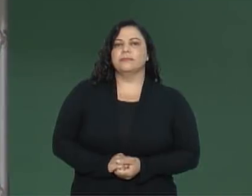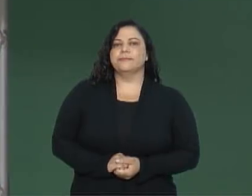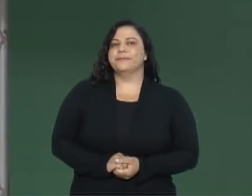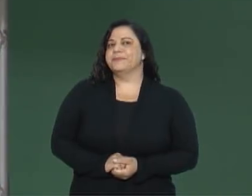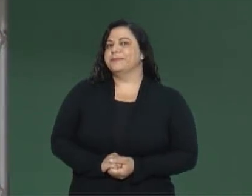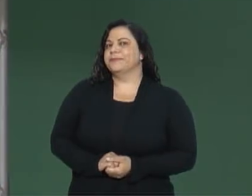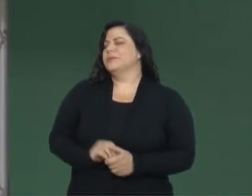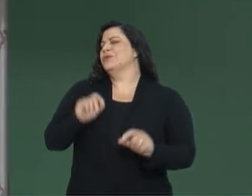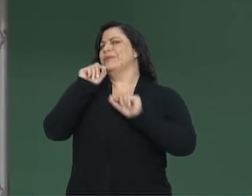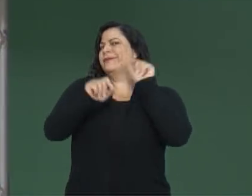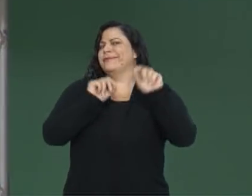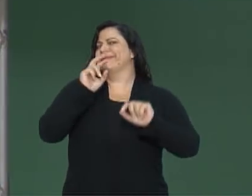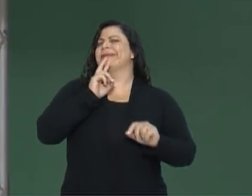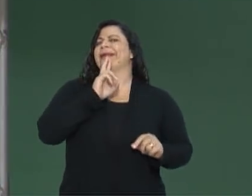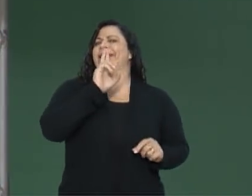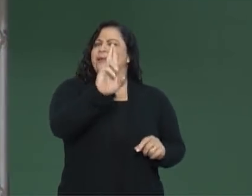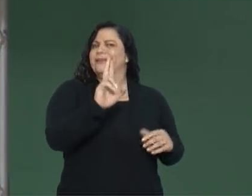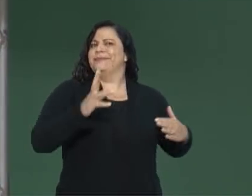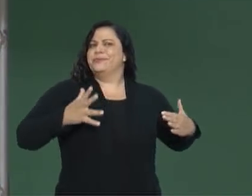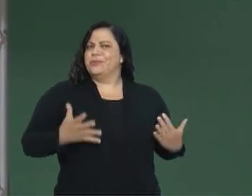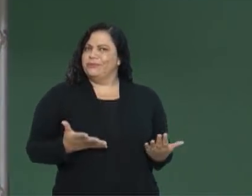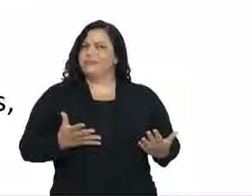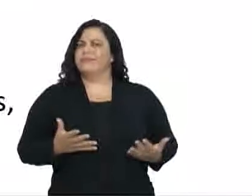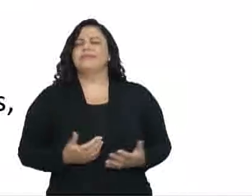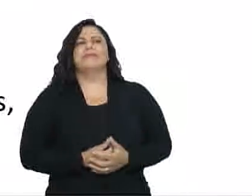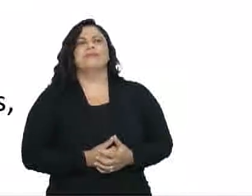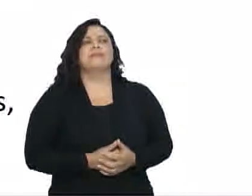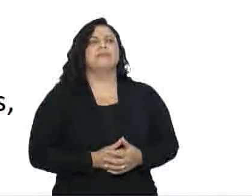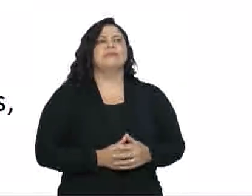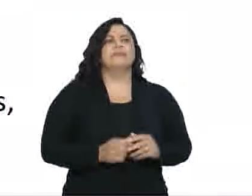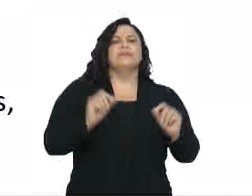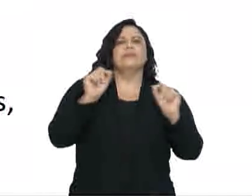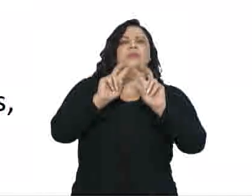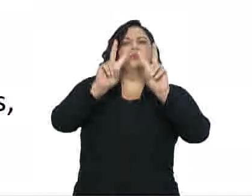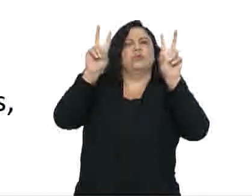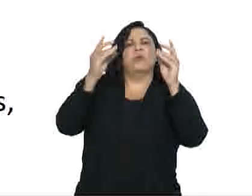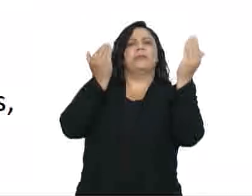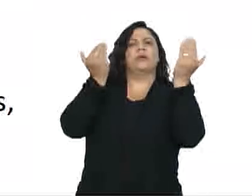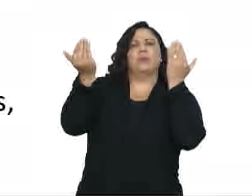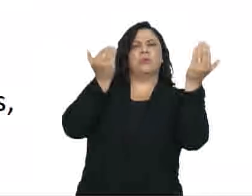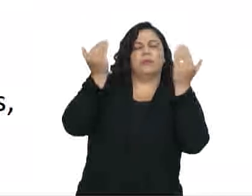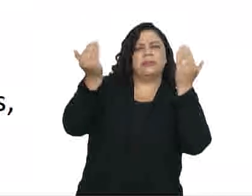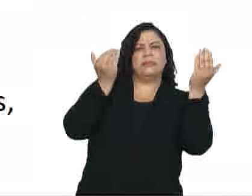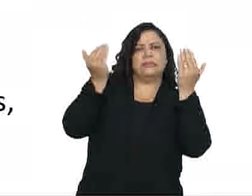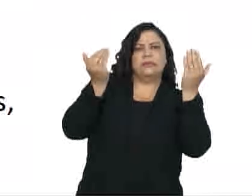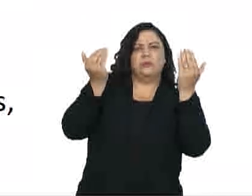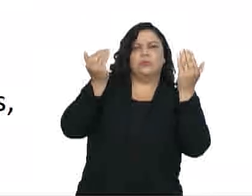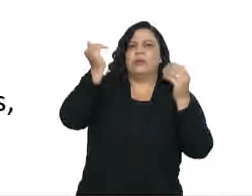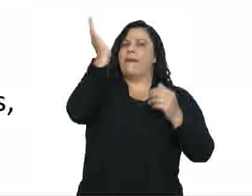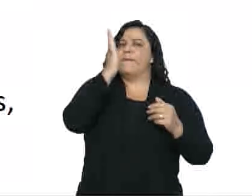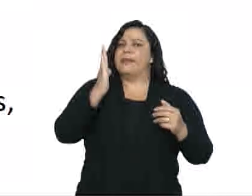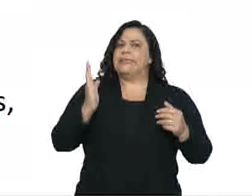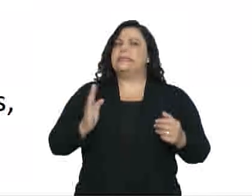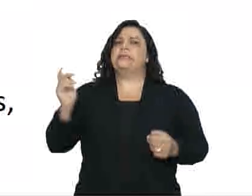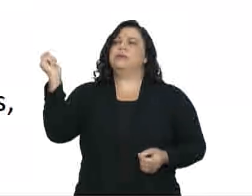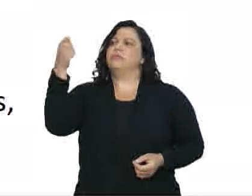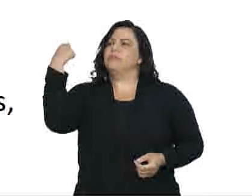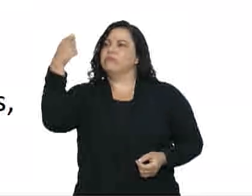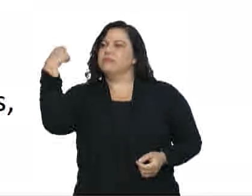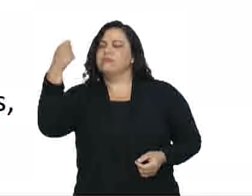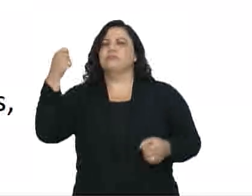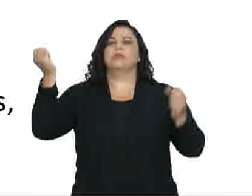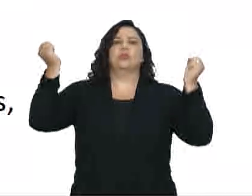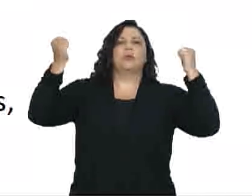O que você respondeu sobre na comparação, né, entre Brasil, Argentina, México e os